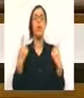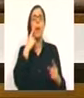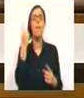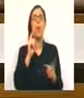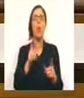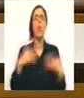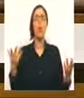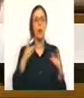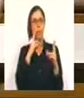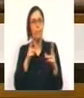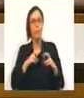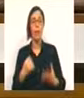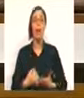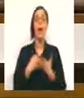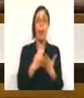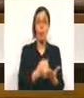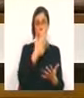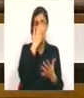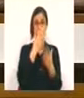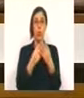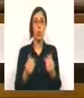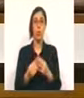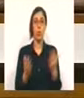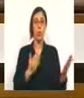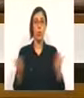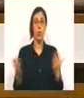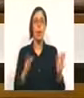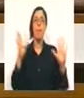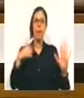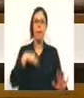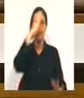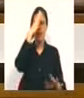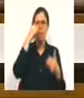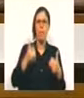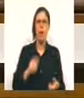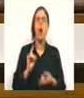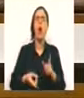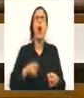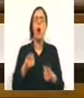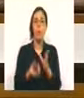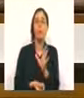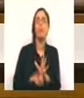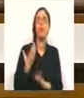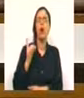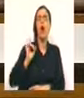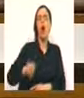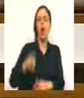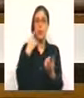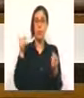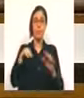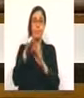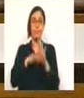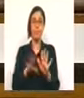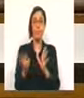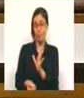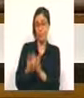procurando encontrar apoios e soluções de um lado e do outro. Mas nós sabemos muito bem o que é que está na origem desta reprogramação. O